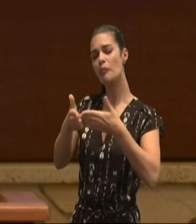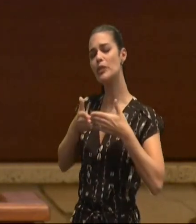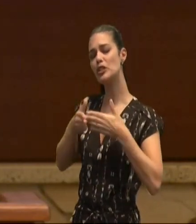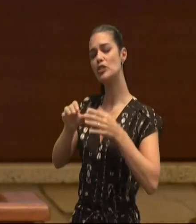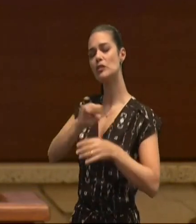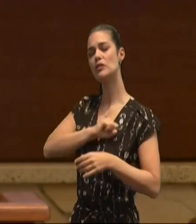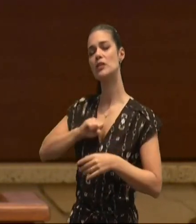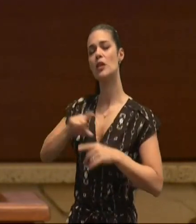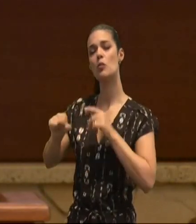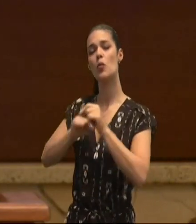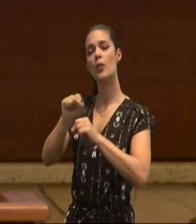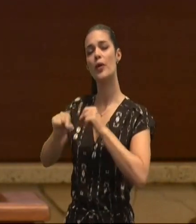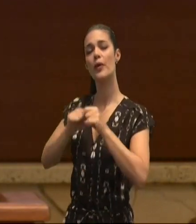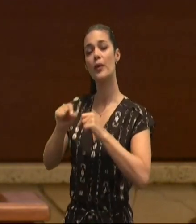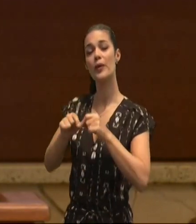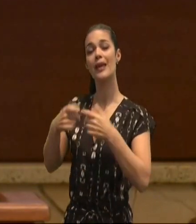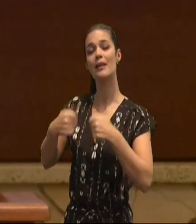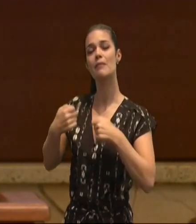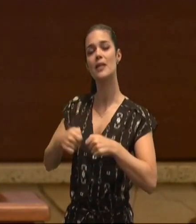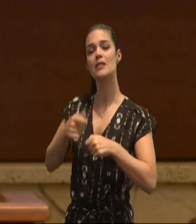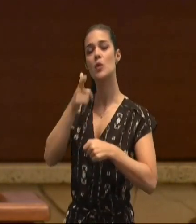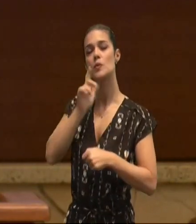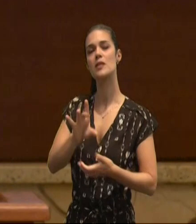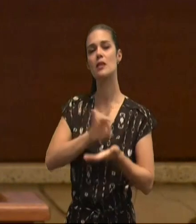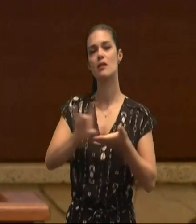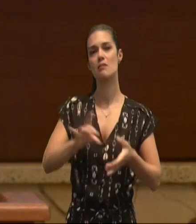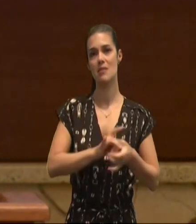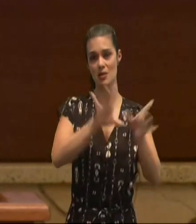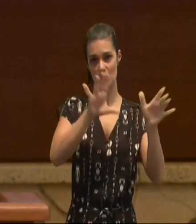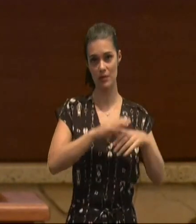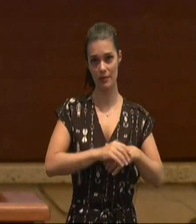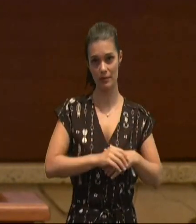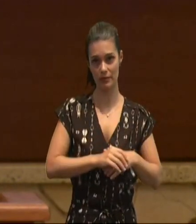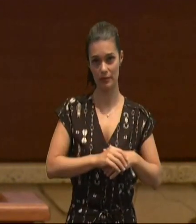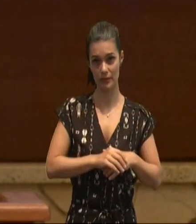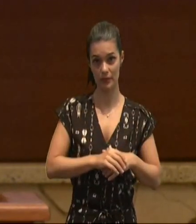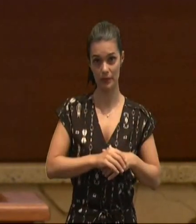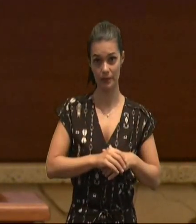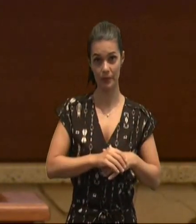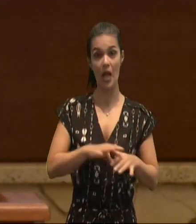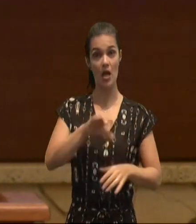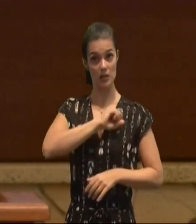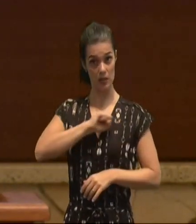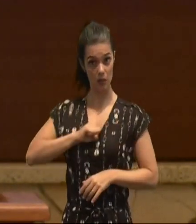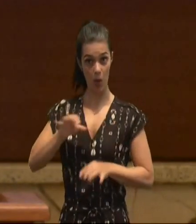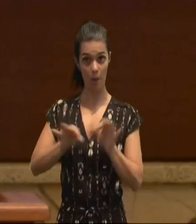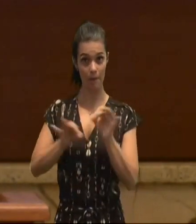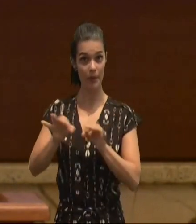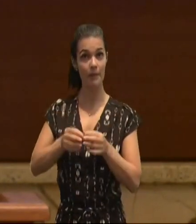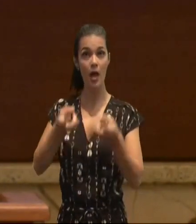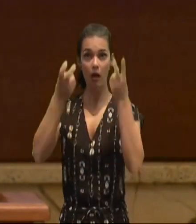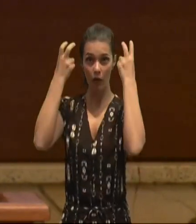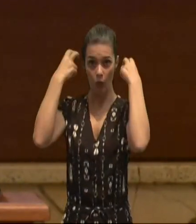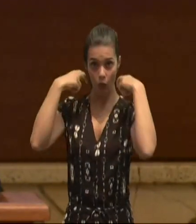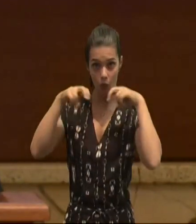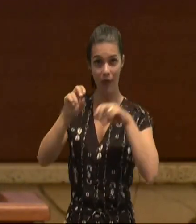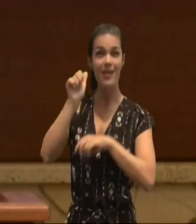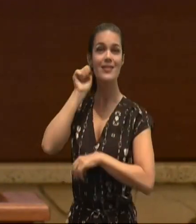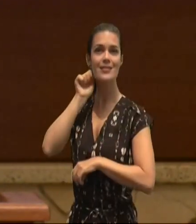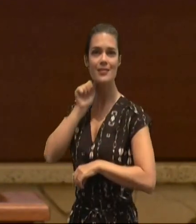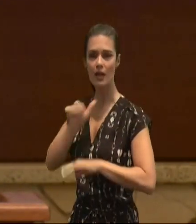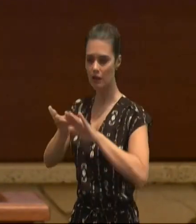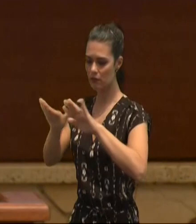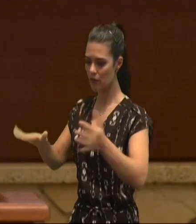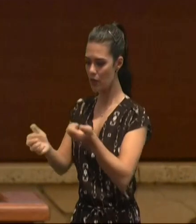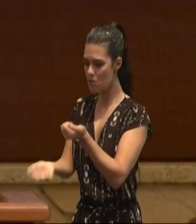Samuel pega um cordeiro que ainda mamava, oferece como sacrifício ao Senhor, e clamando ao Senhor para que ajudasse a